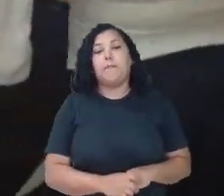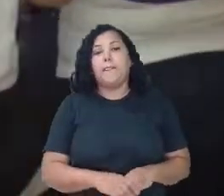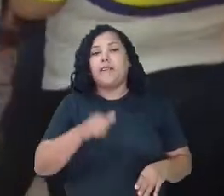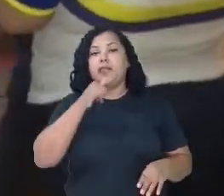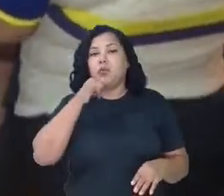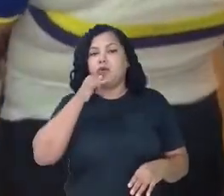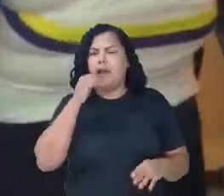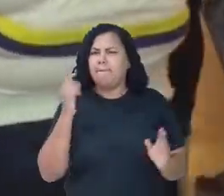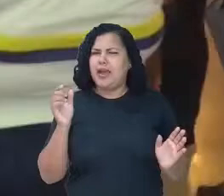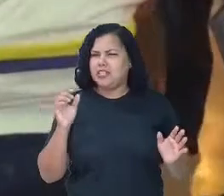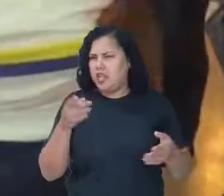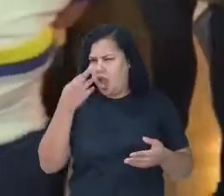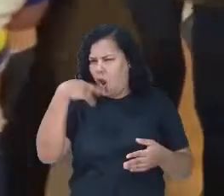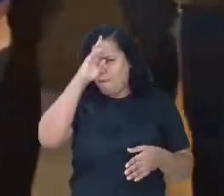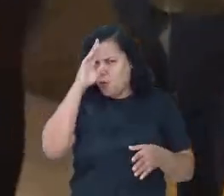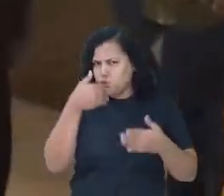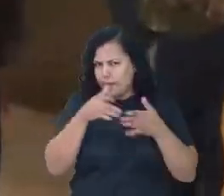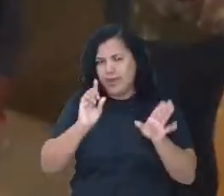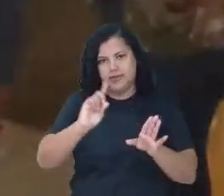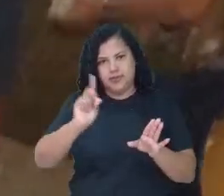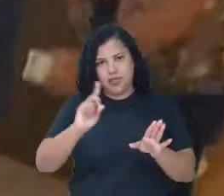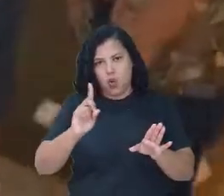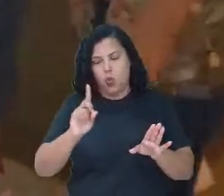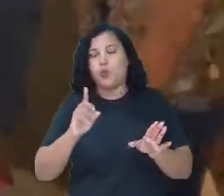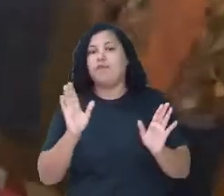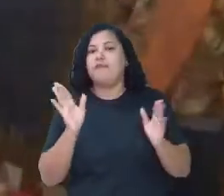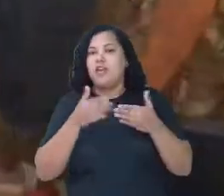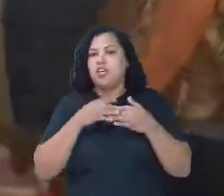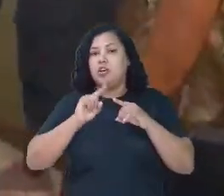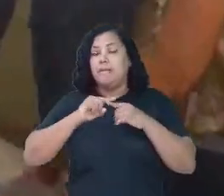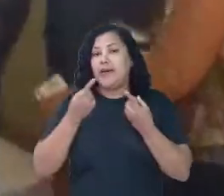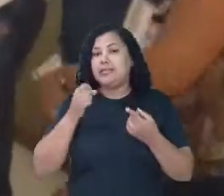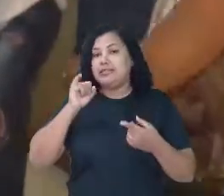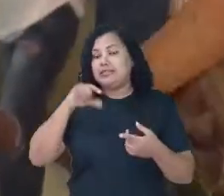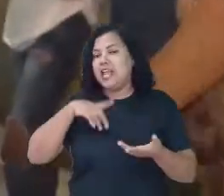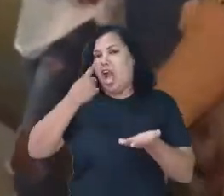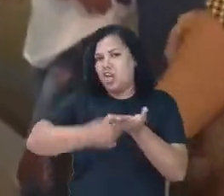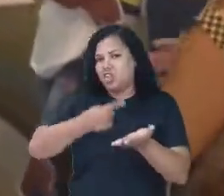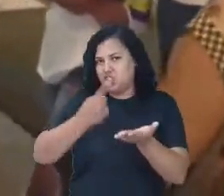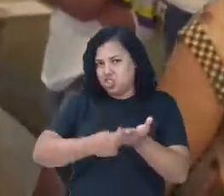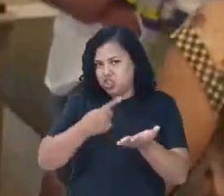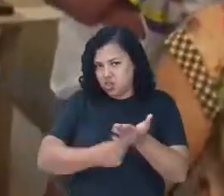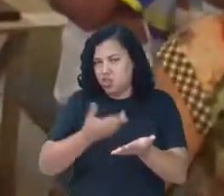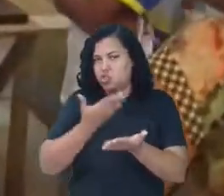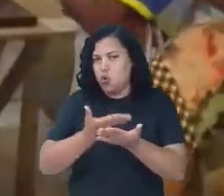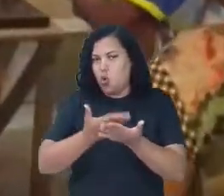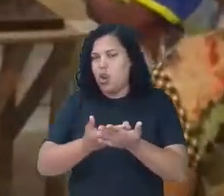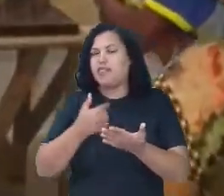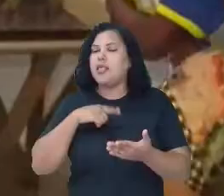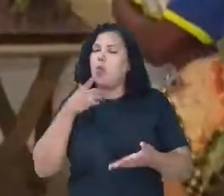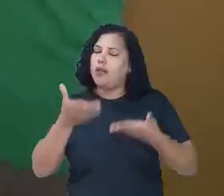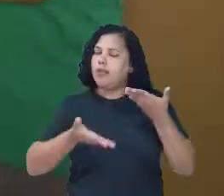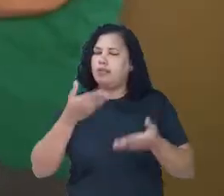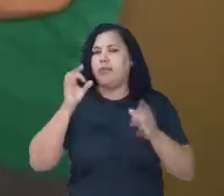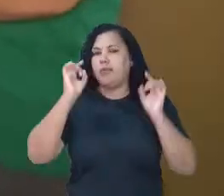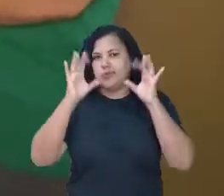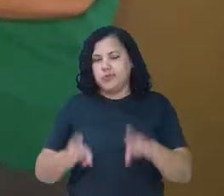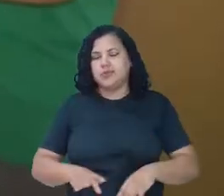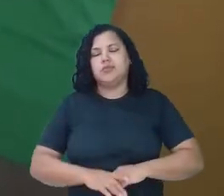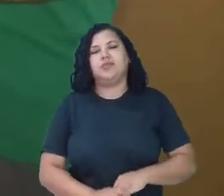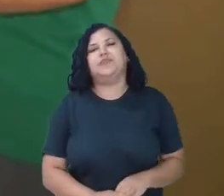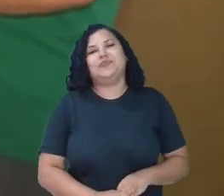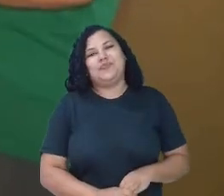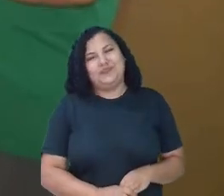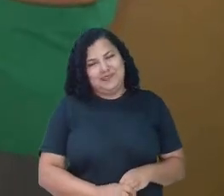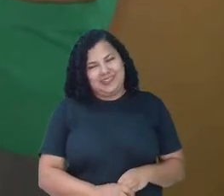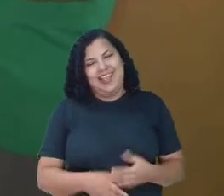agendados de escola, a gente faz o atendimento de 9 às 12 e de 13 às 17. Mas foi um prazer fazer esse